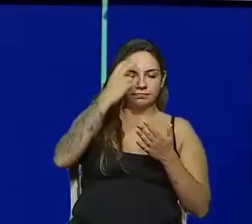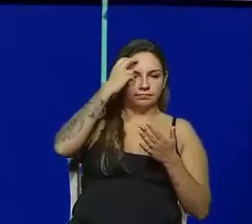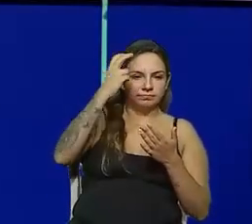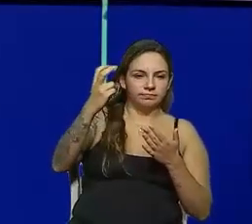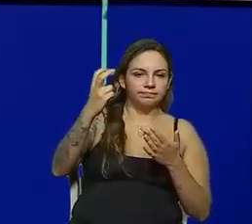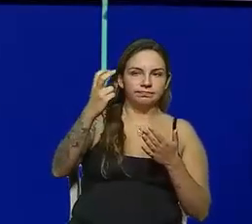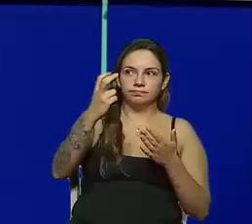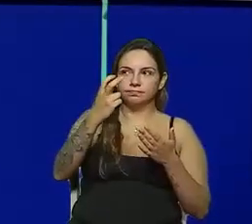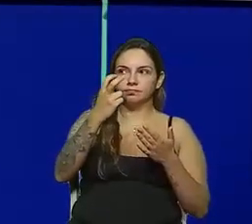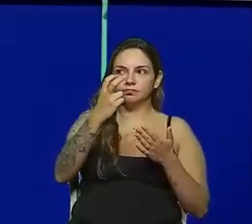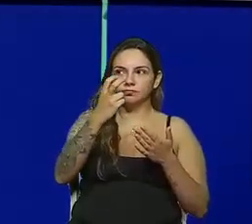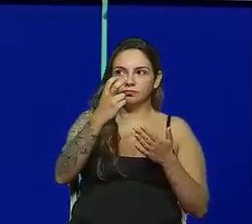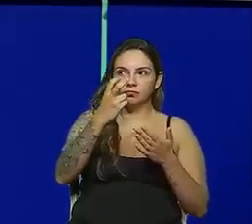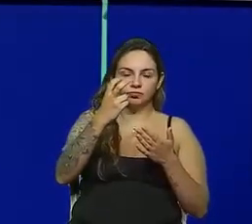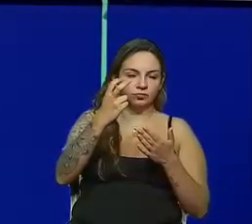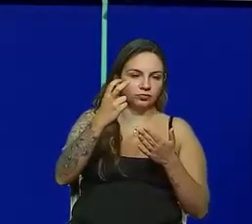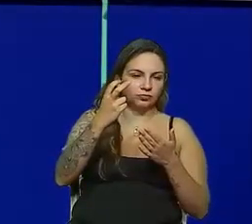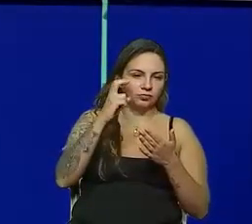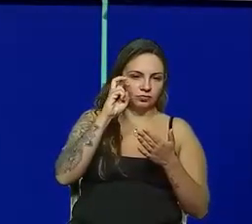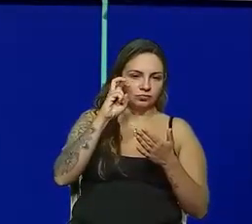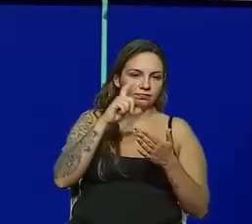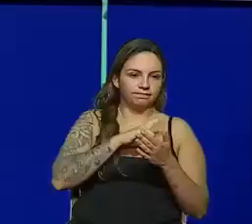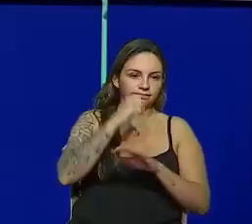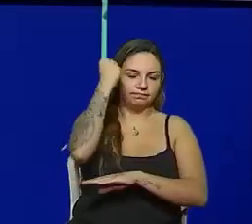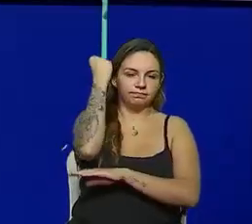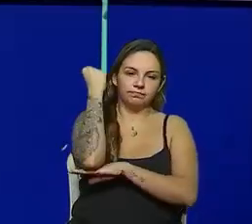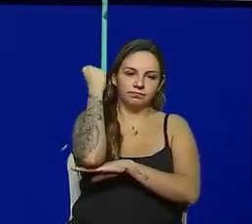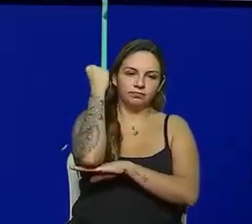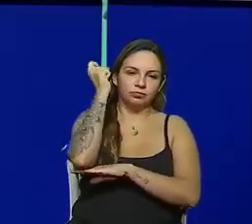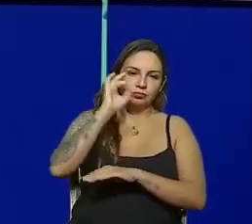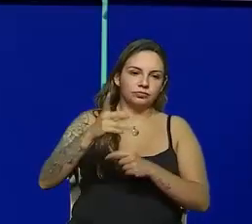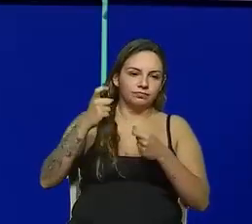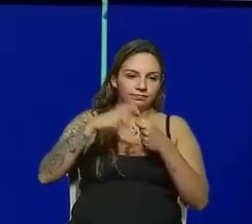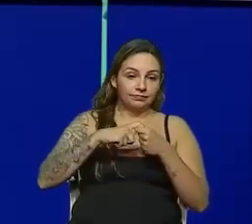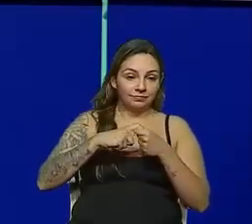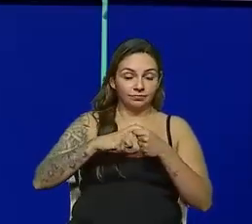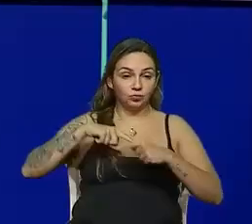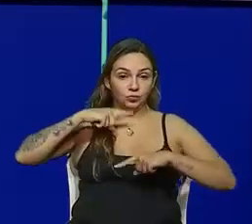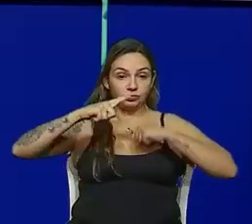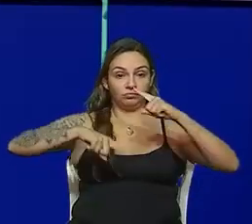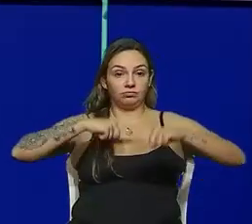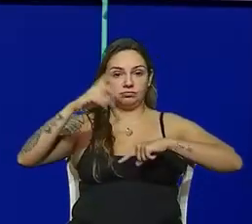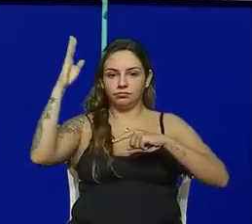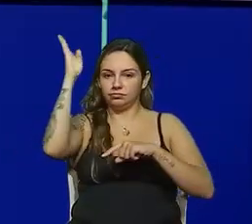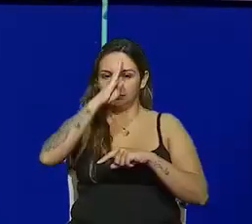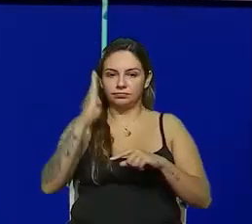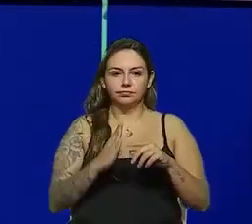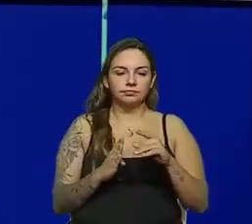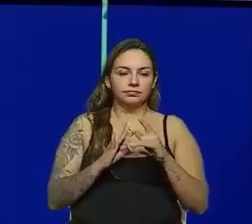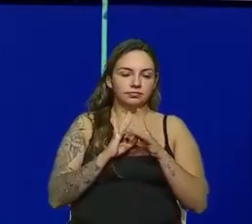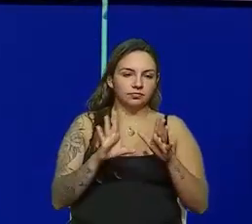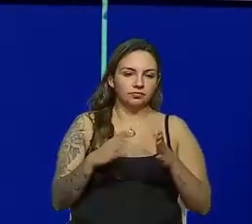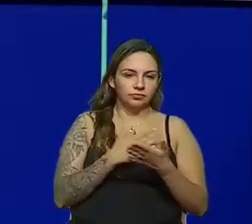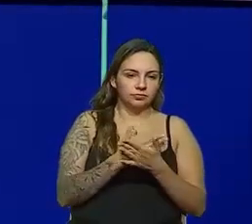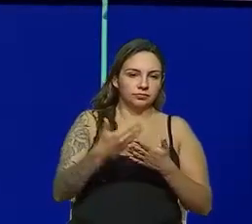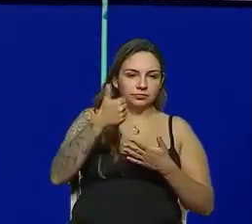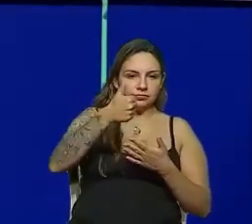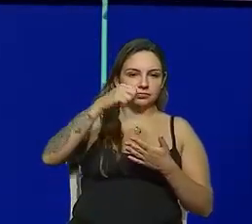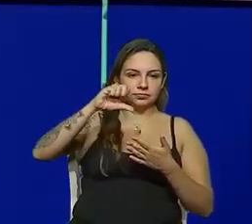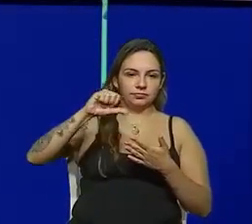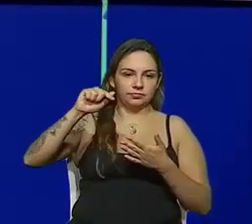intelectuais, militantes, e o livro se tornou um símbolo de resistência. Ele só voltou a circular no Brasil legalmente a partir